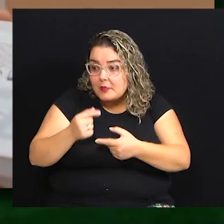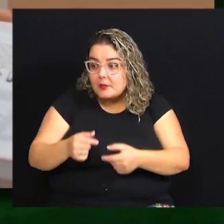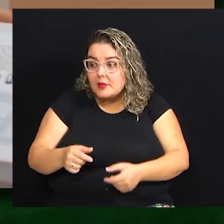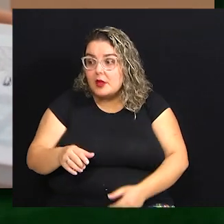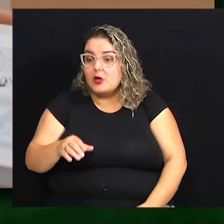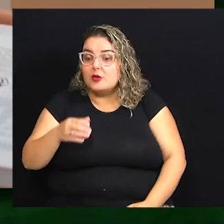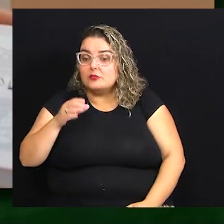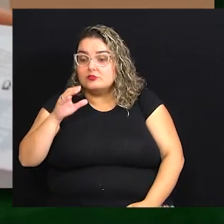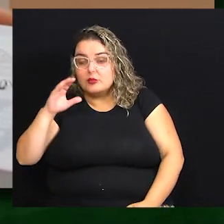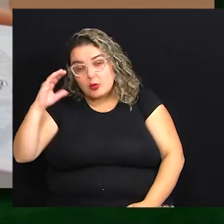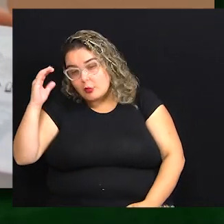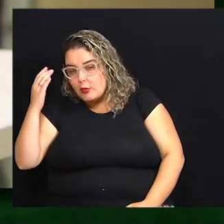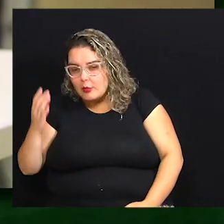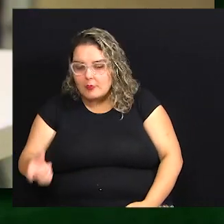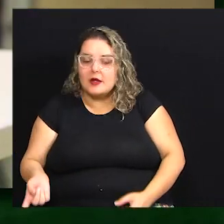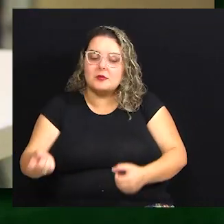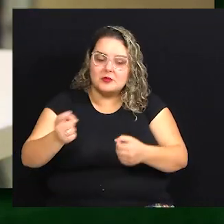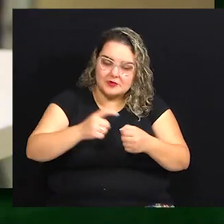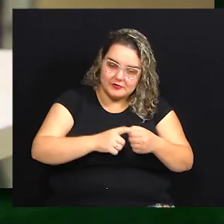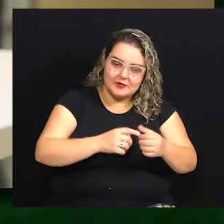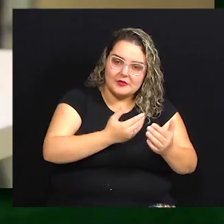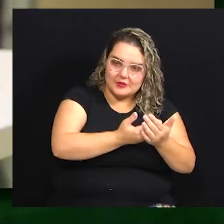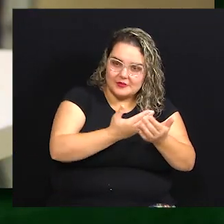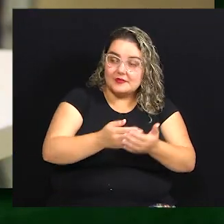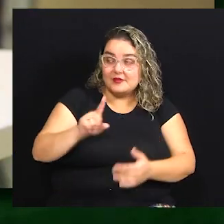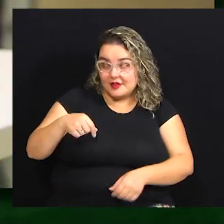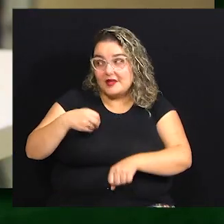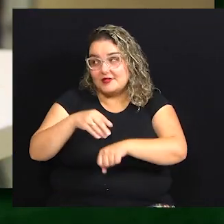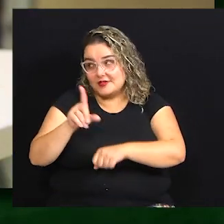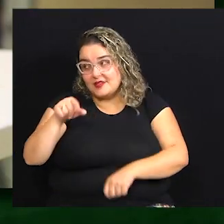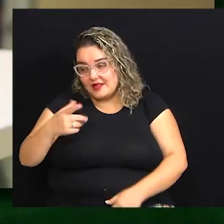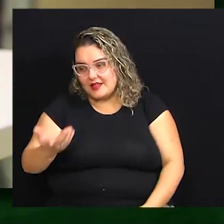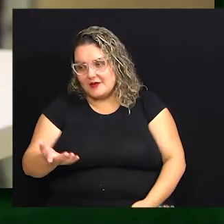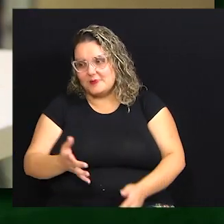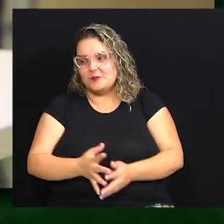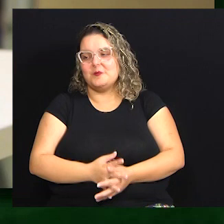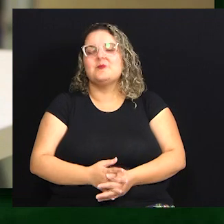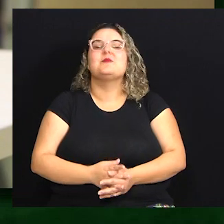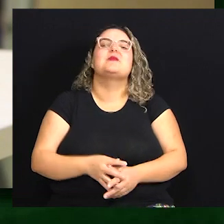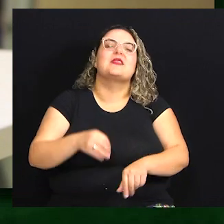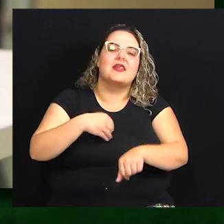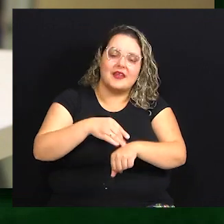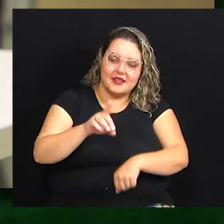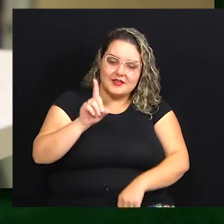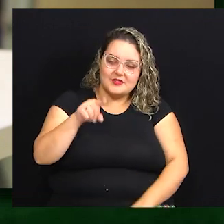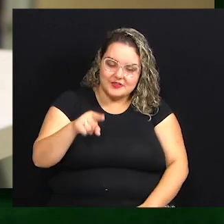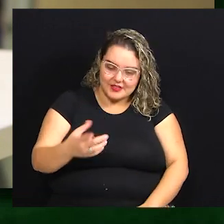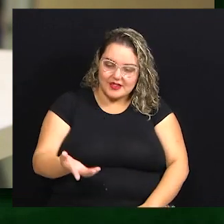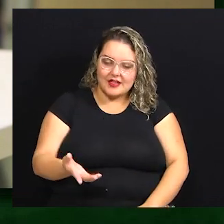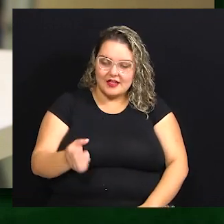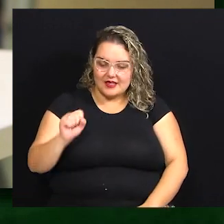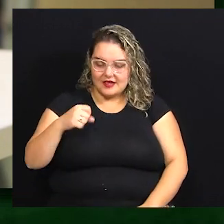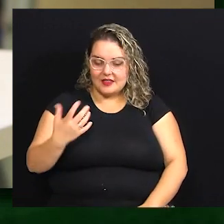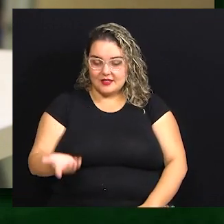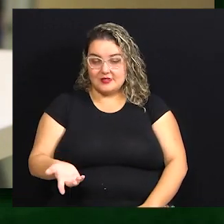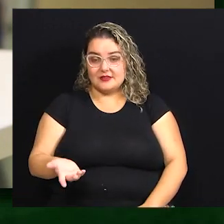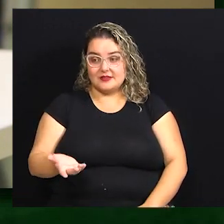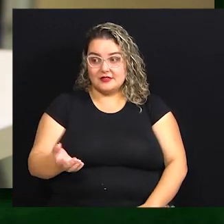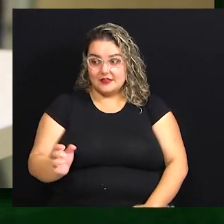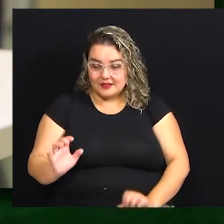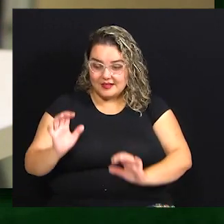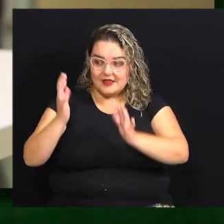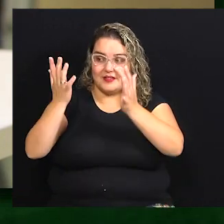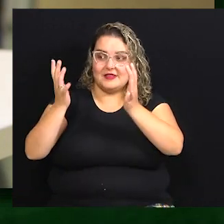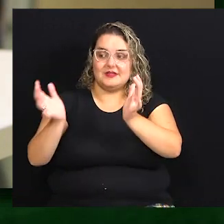refrigerante está de bom tamanho, depois volta a estudar, né, professor? A dica é essa, né? A dica é essa, né? Entra aí no clima